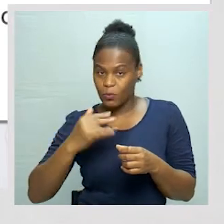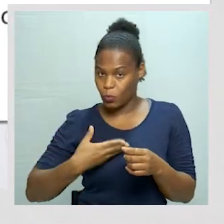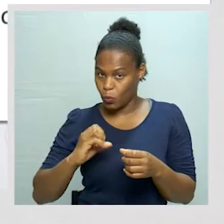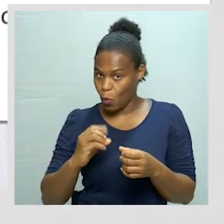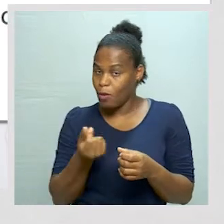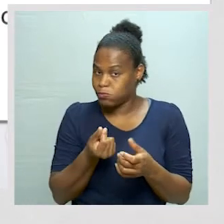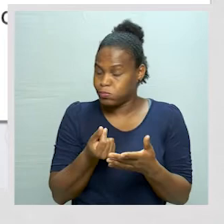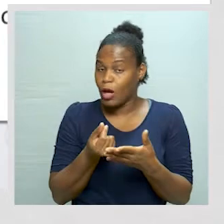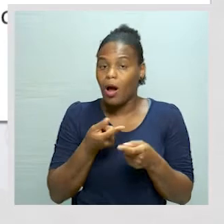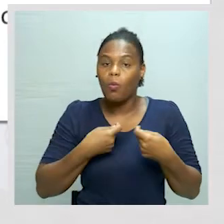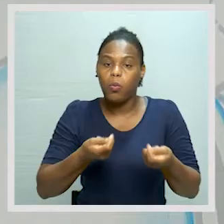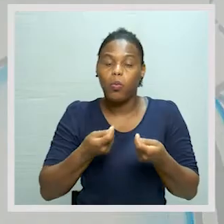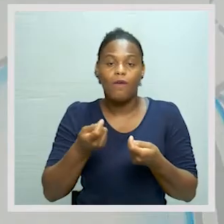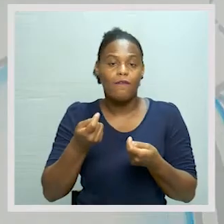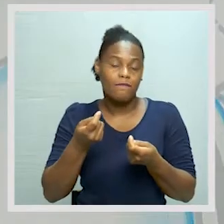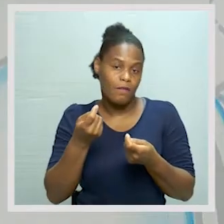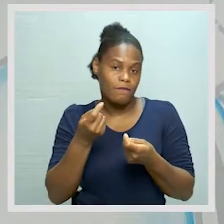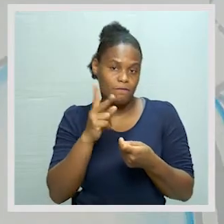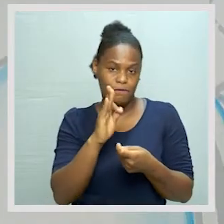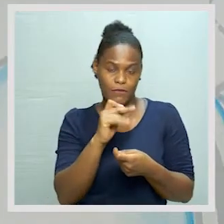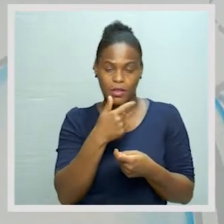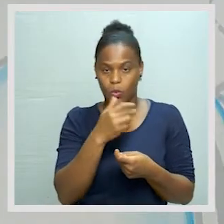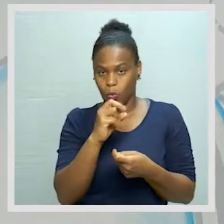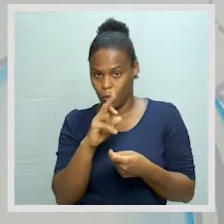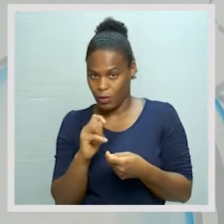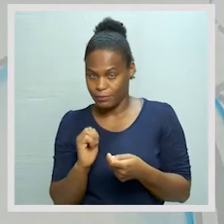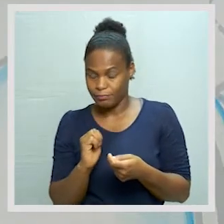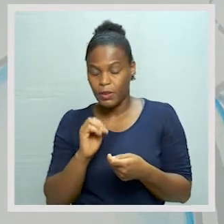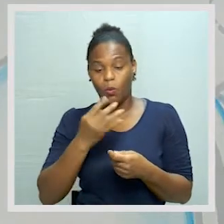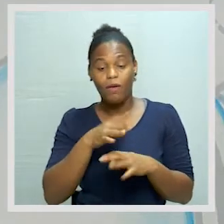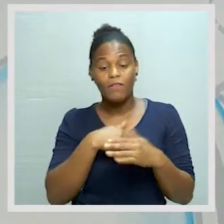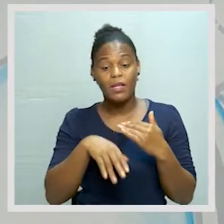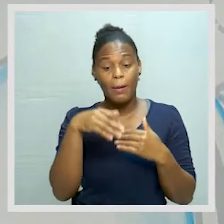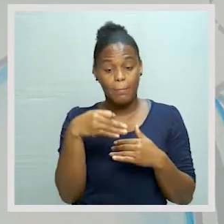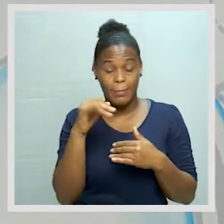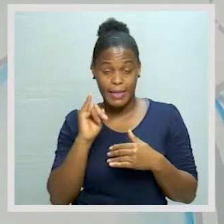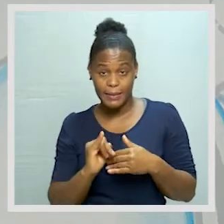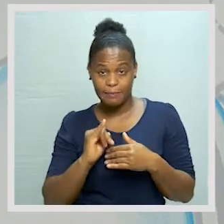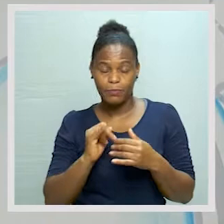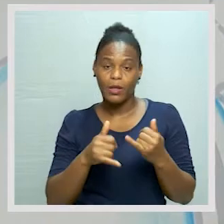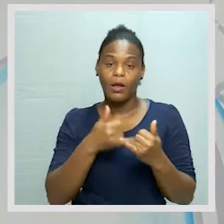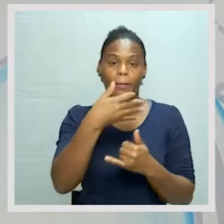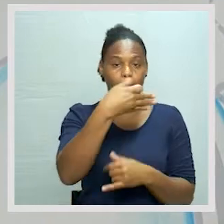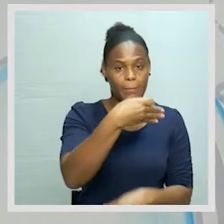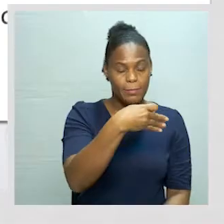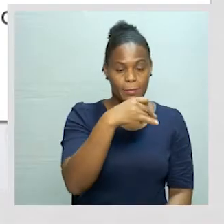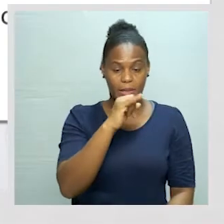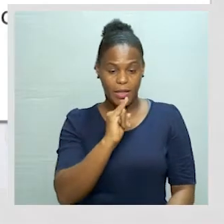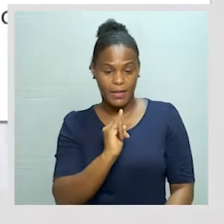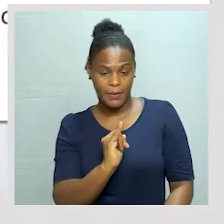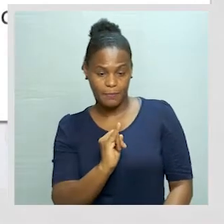a semelhança do que nós fizemos com o produto interno, vamos passar o produto